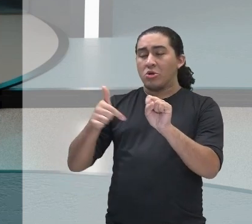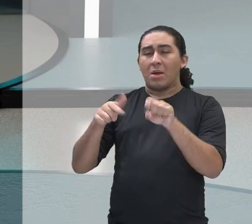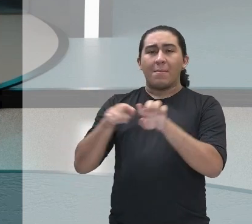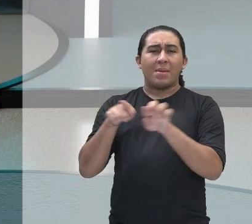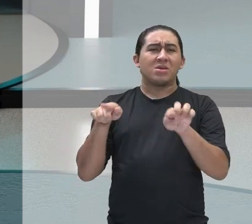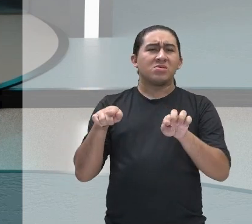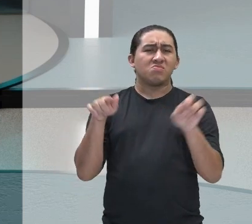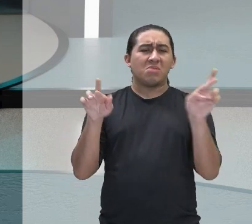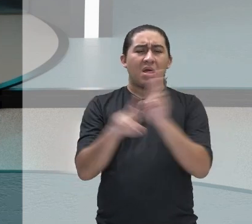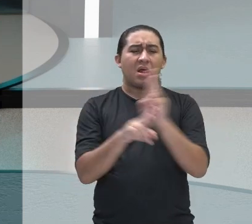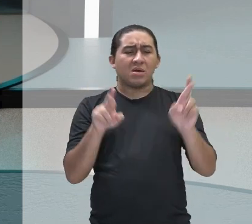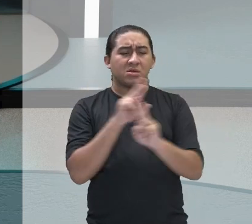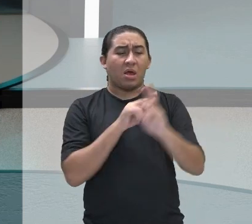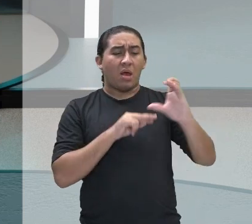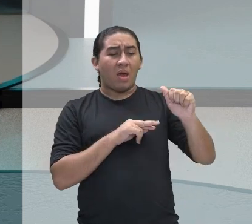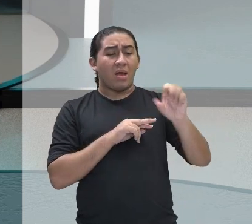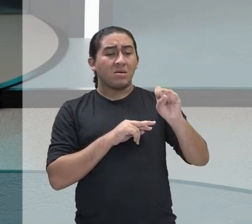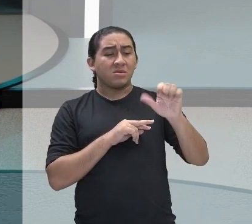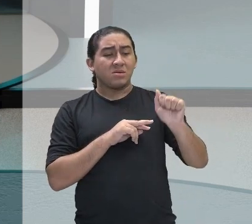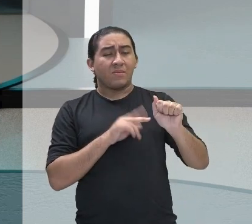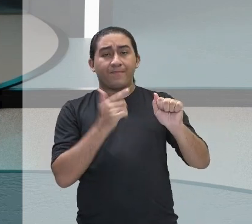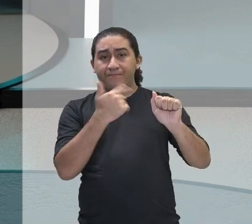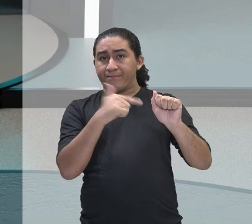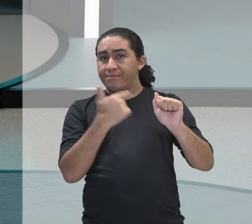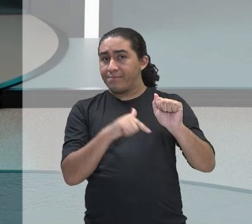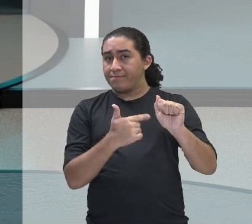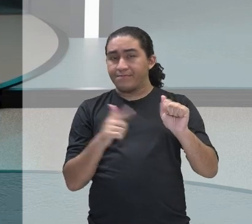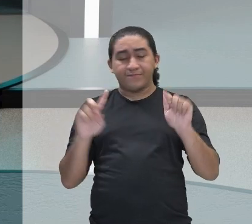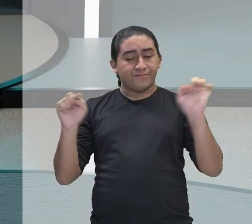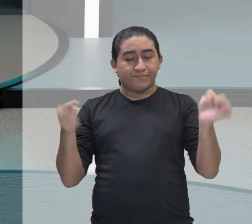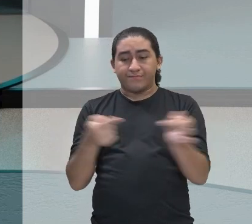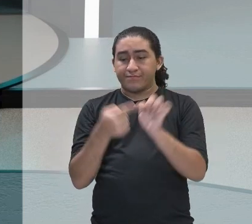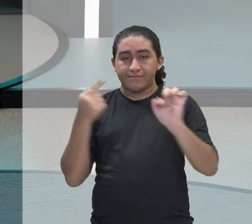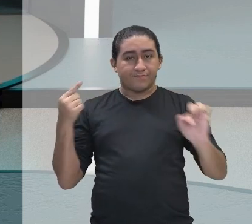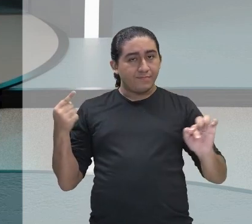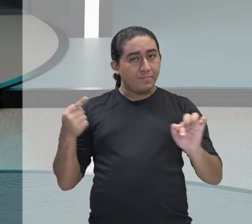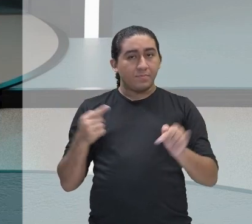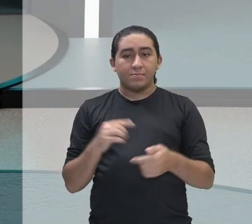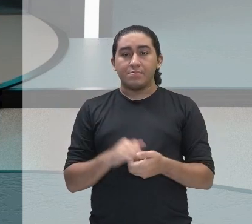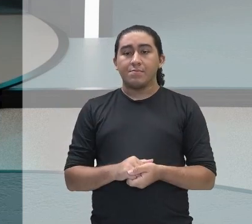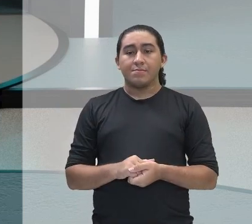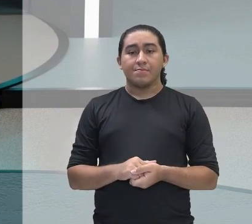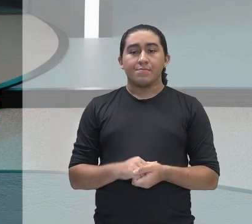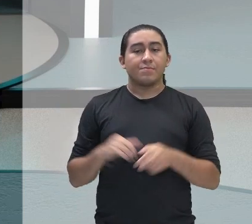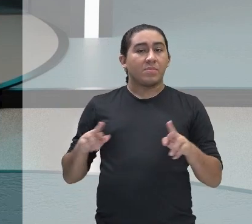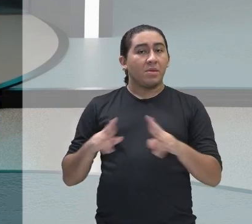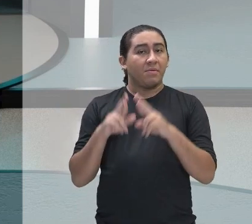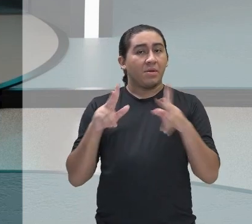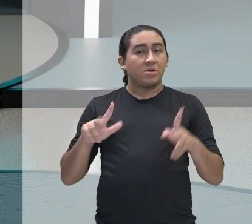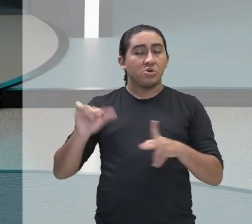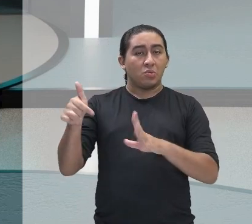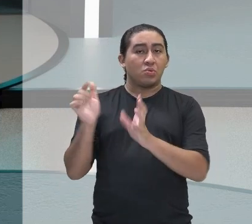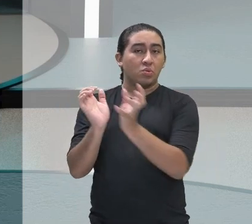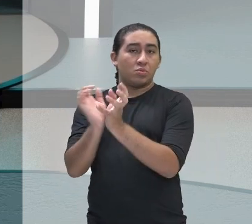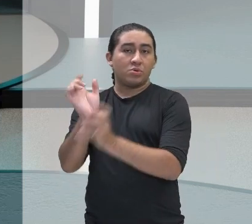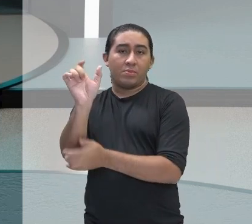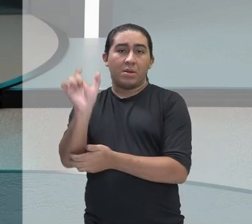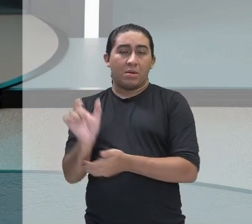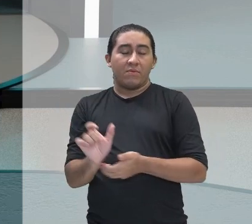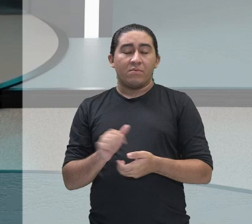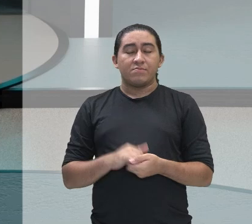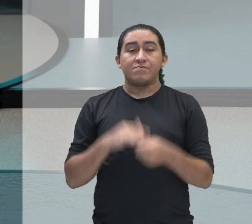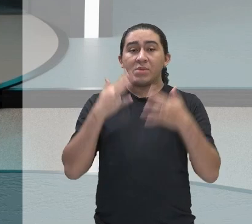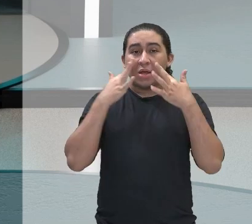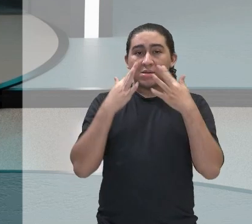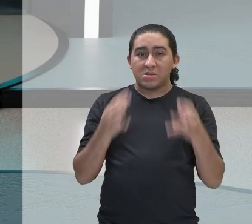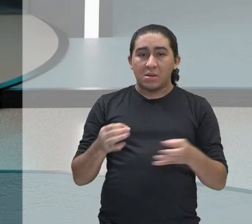nada a ver com a família da casa, né? Faz parte da palavra casa. Então, vamos ver